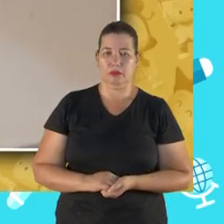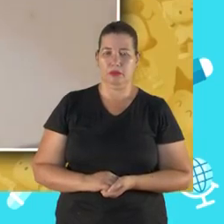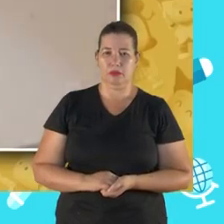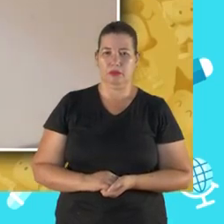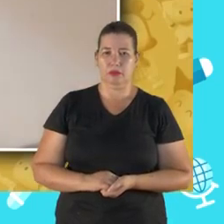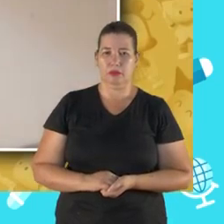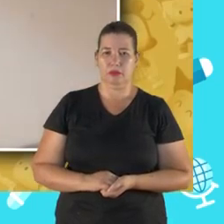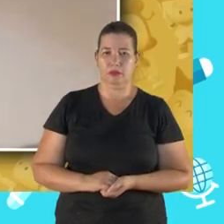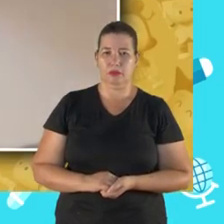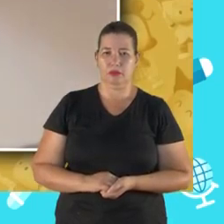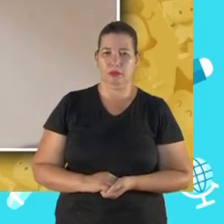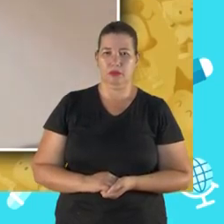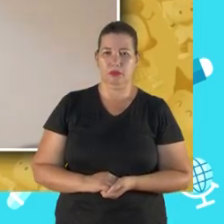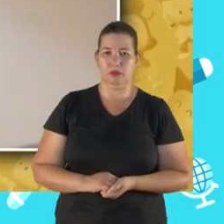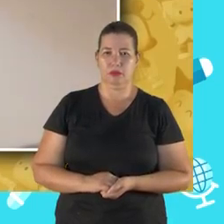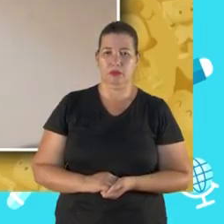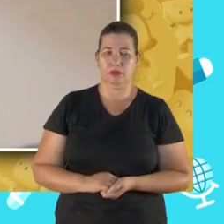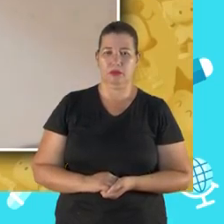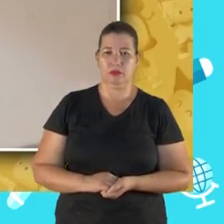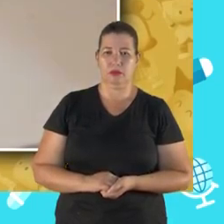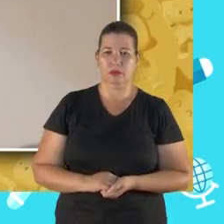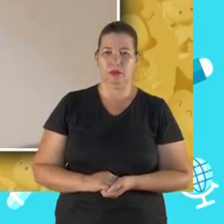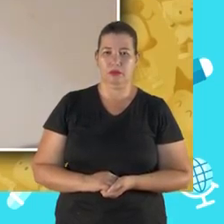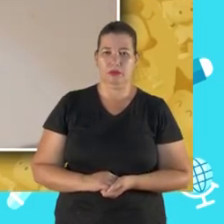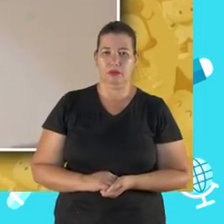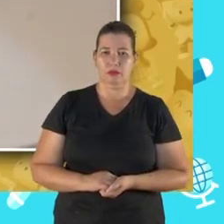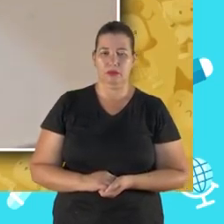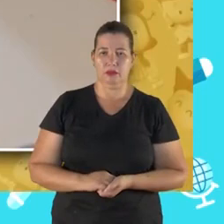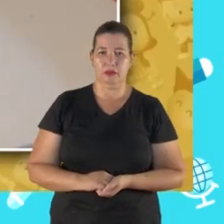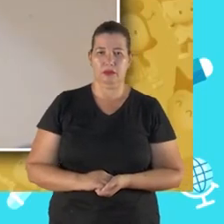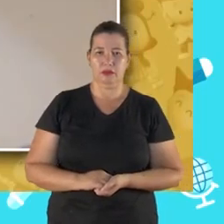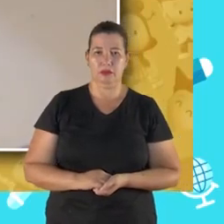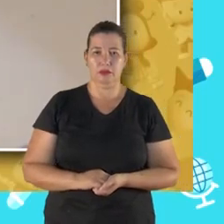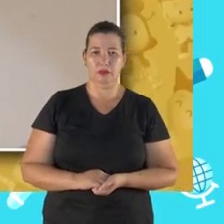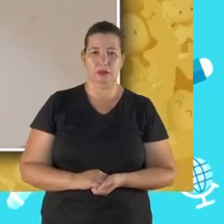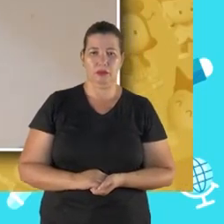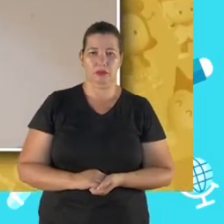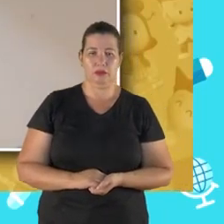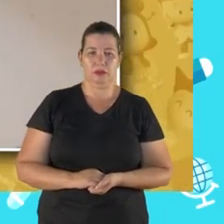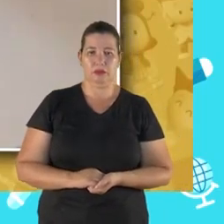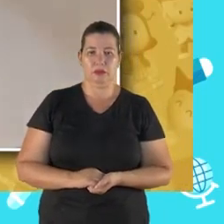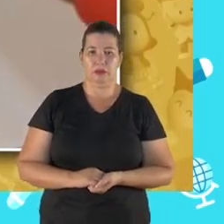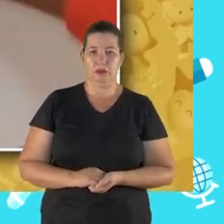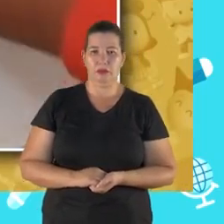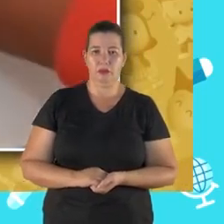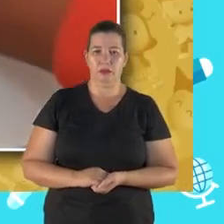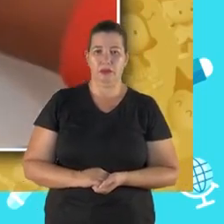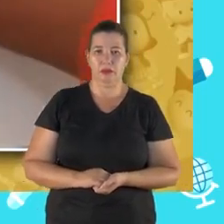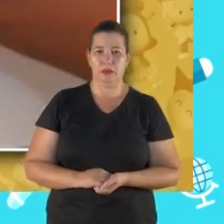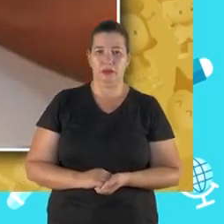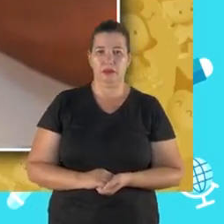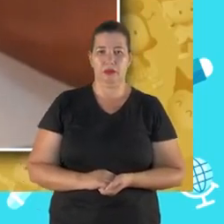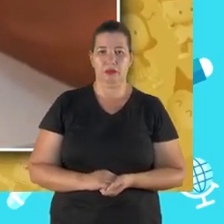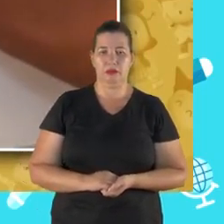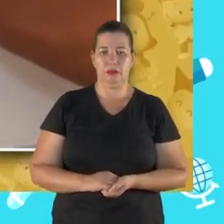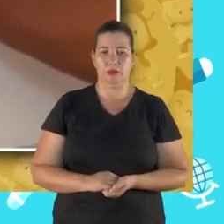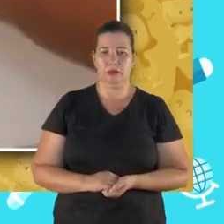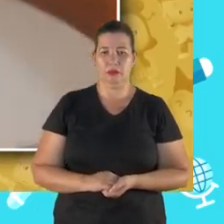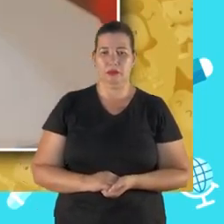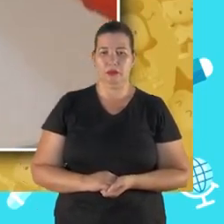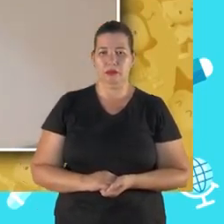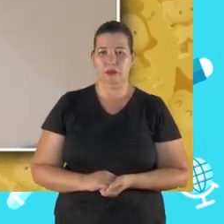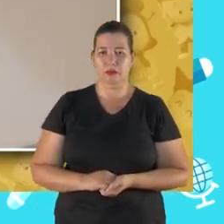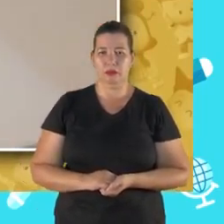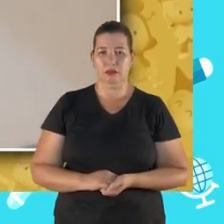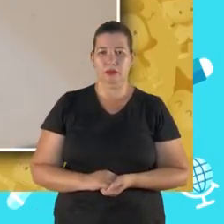mais graciosa ainda. Pronto. Vamos lá, vou dar mais um nozinho aqui, vai dar certo e ela vai